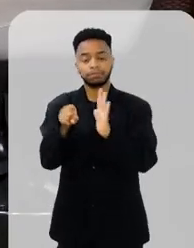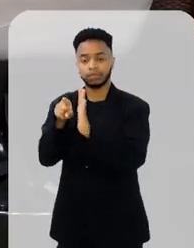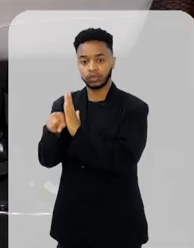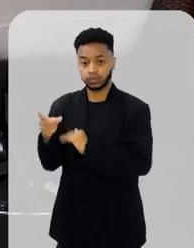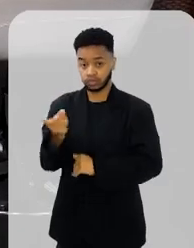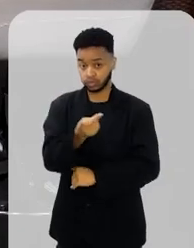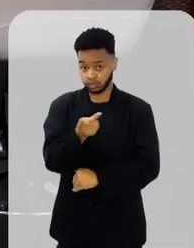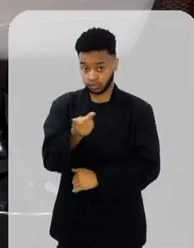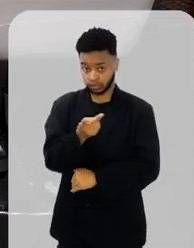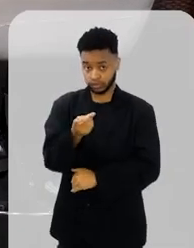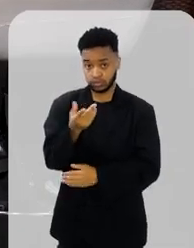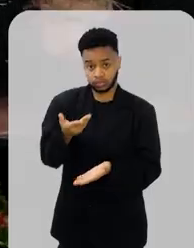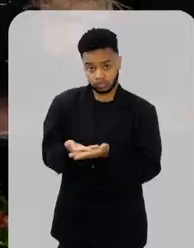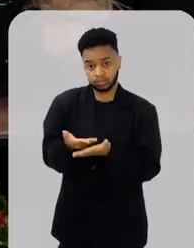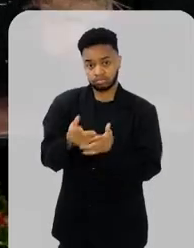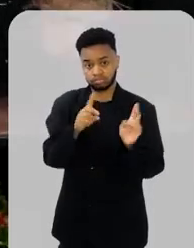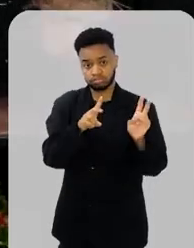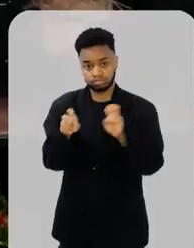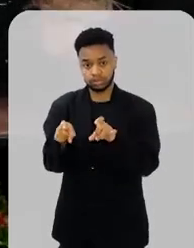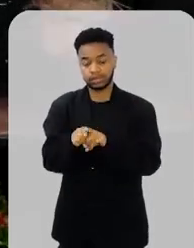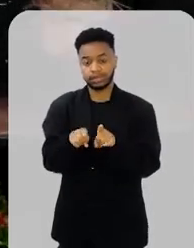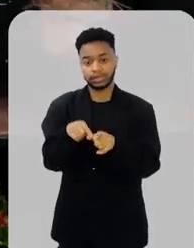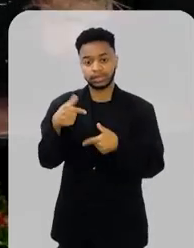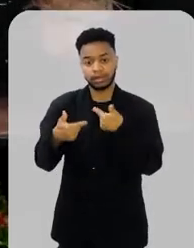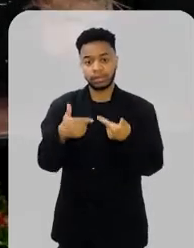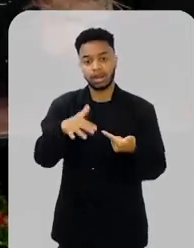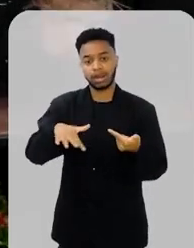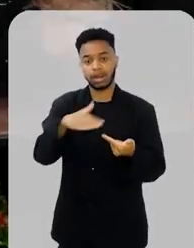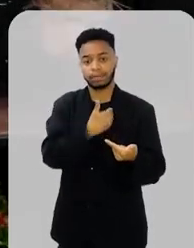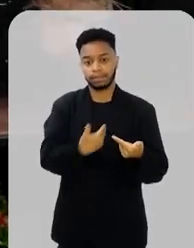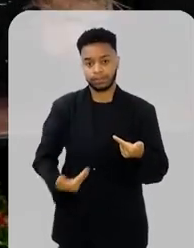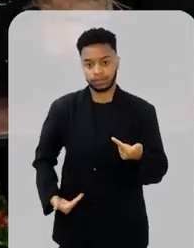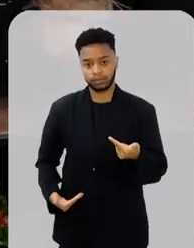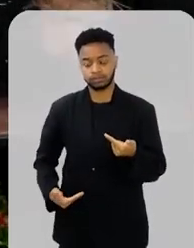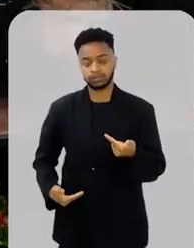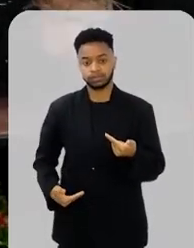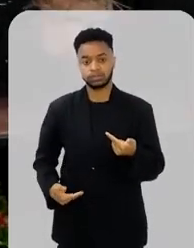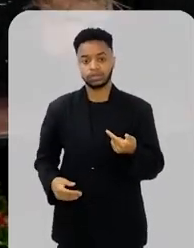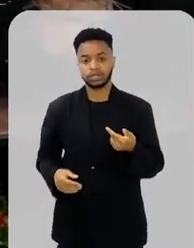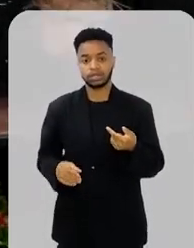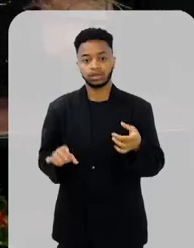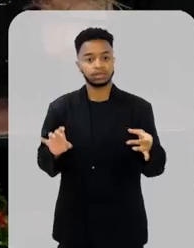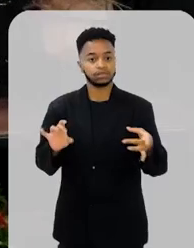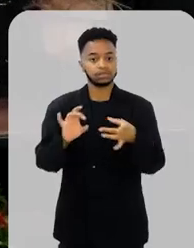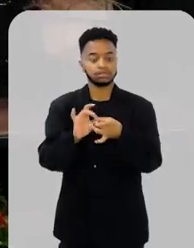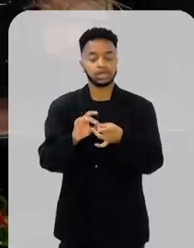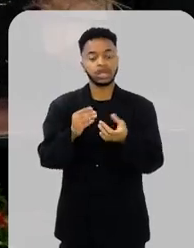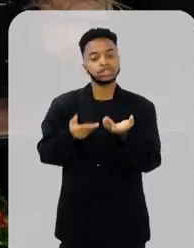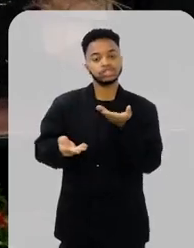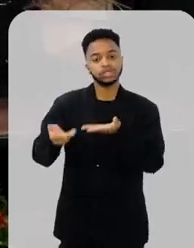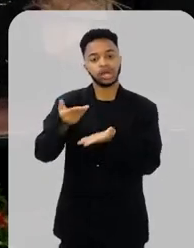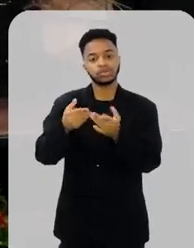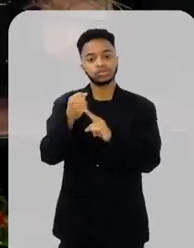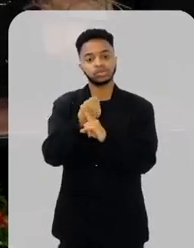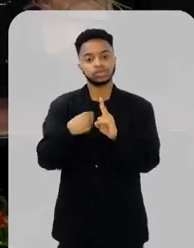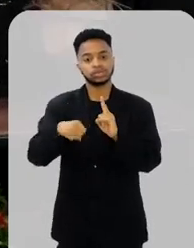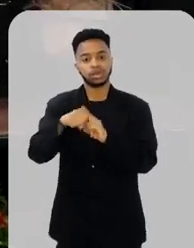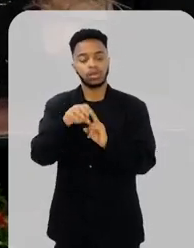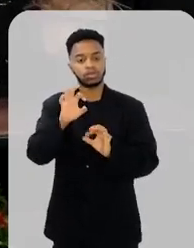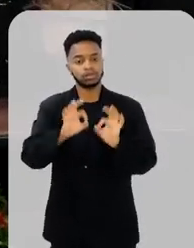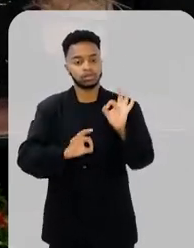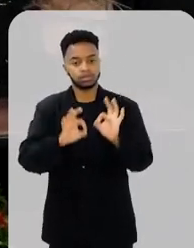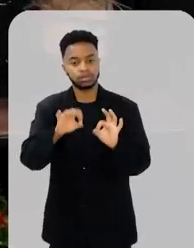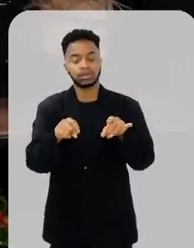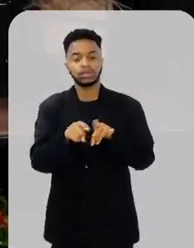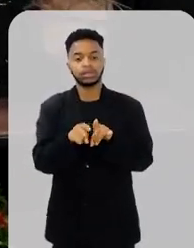os dois, que são especialistas e que ocupam espaços públicos, né, e em relação a esse diálogo da sociedade